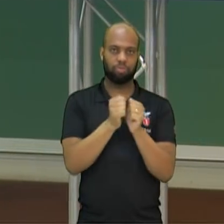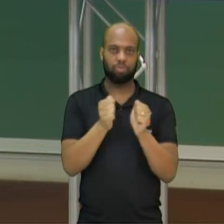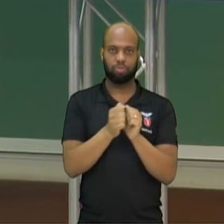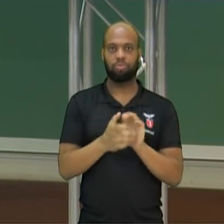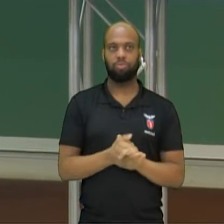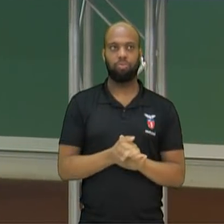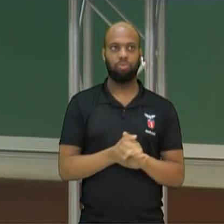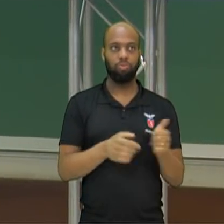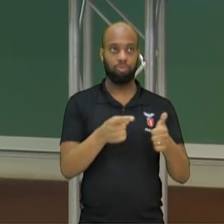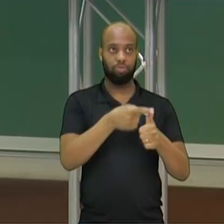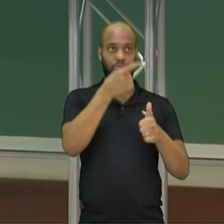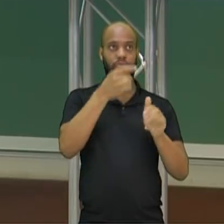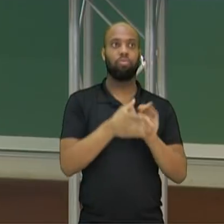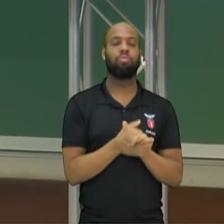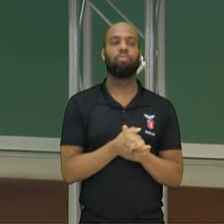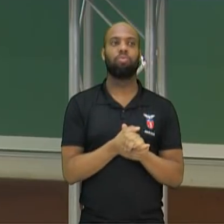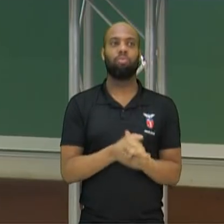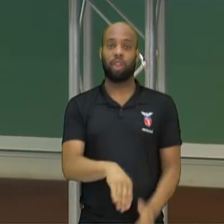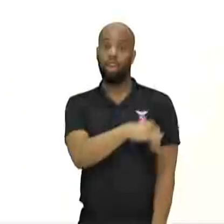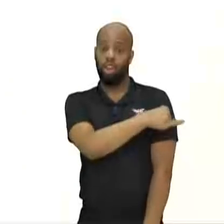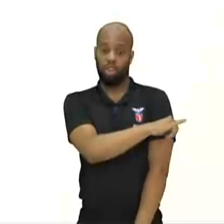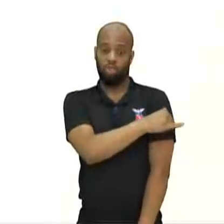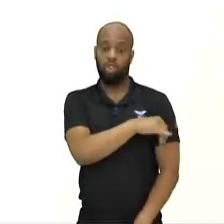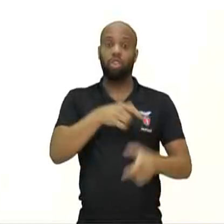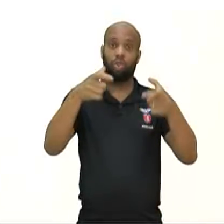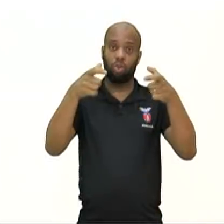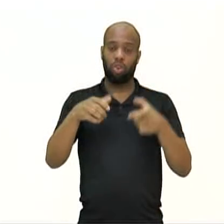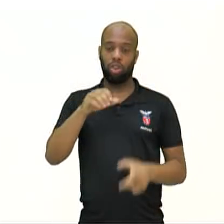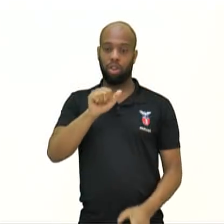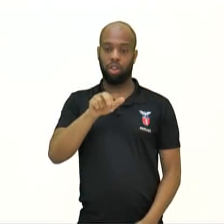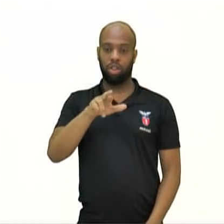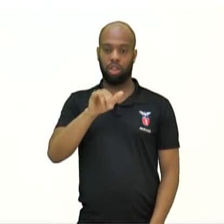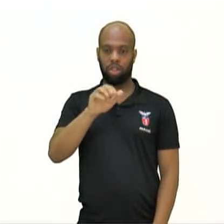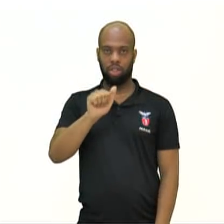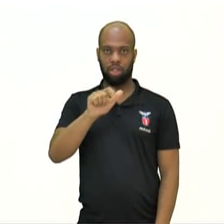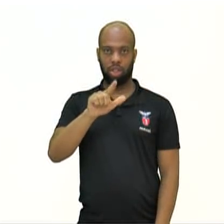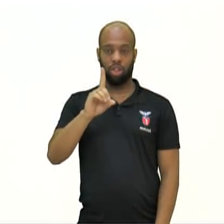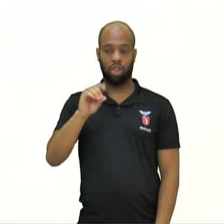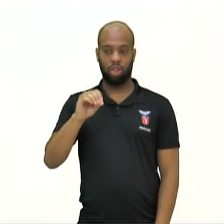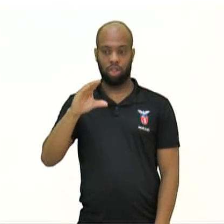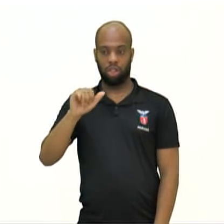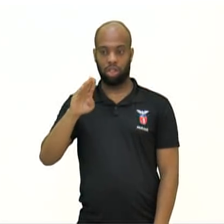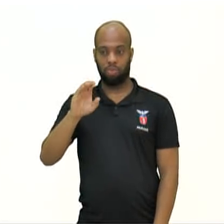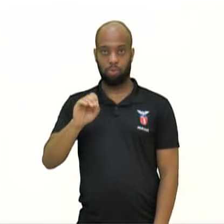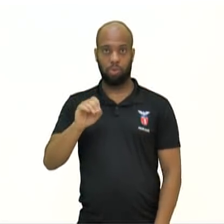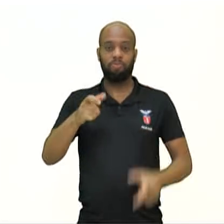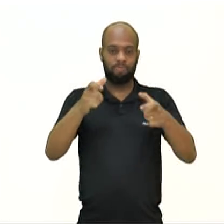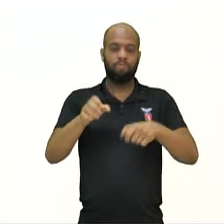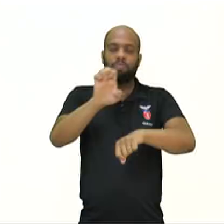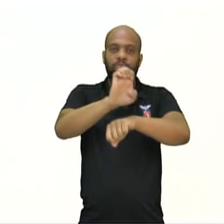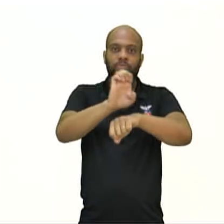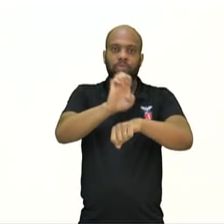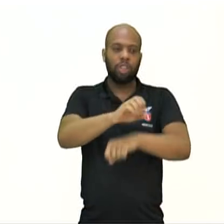1. Arraial do Cabo, que é em Rio de Janeiro. No estado do Rio de Janeiro, há muitas opções